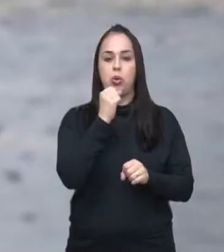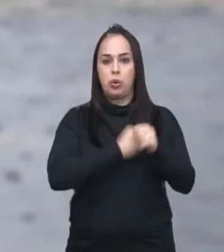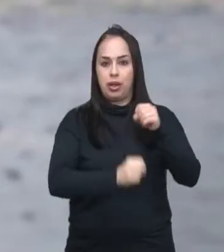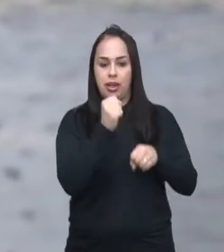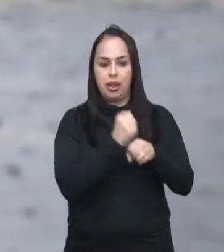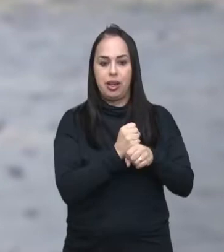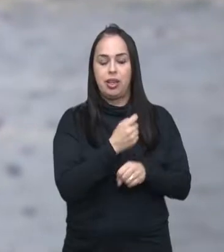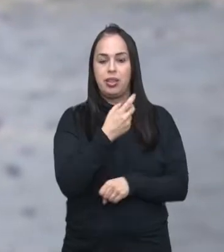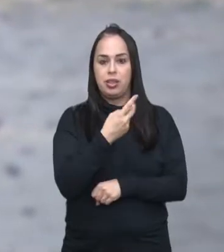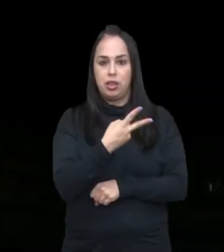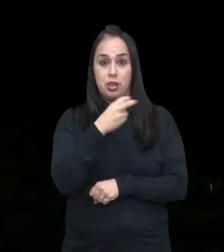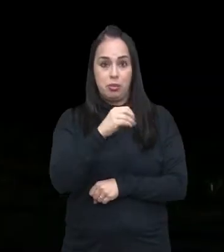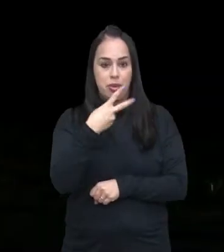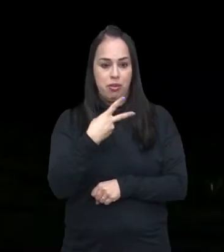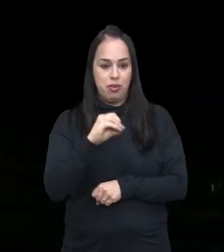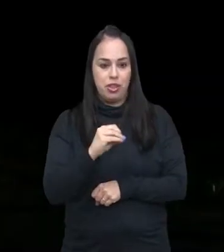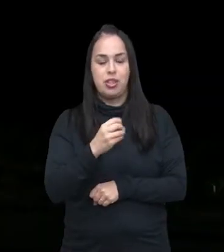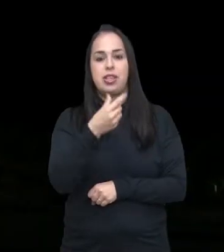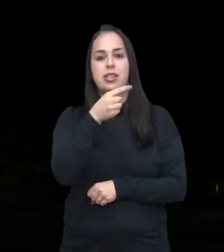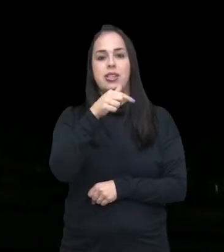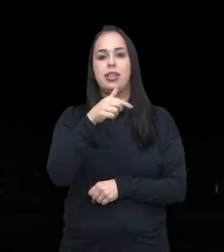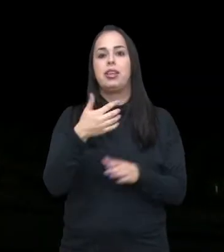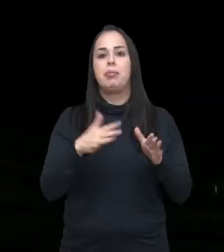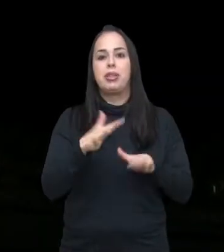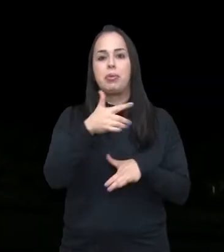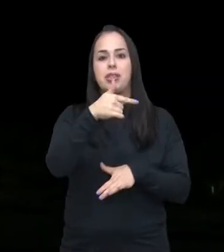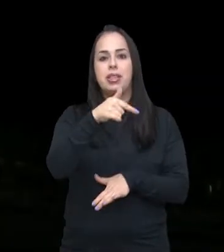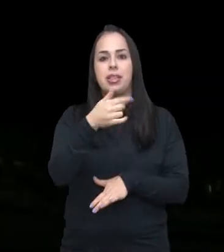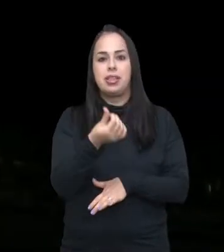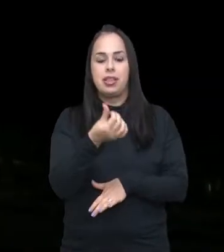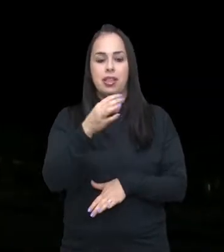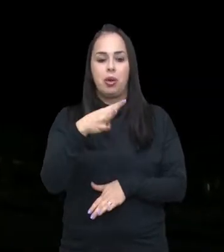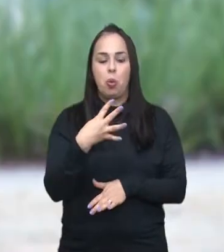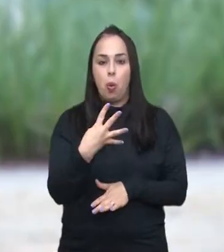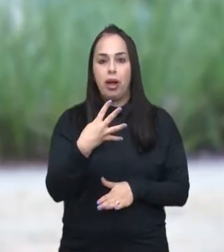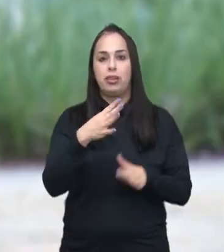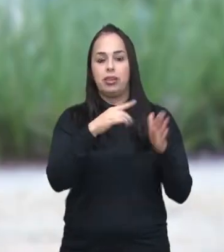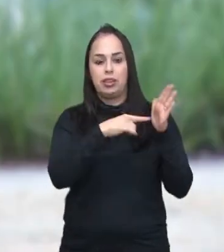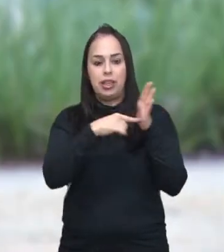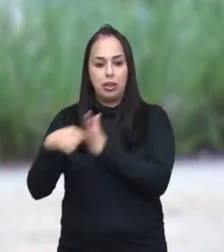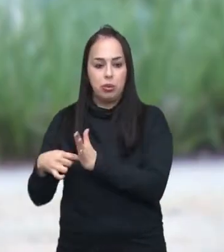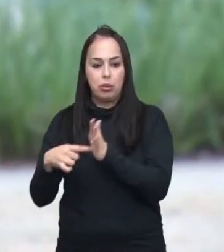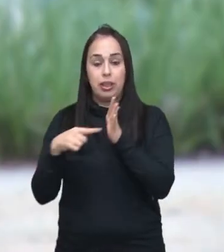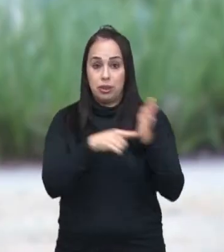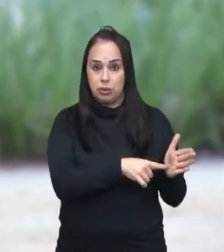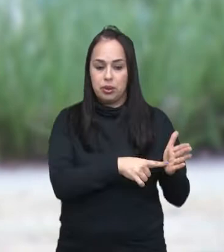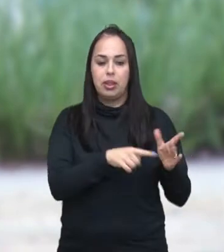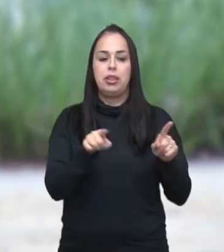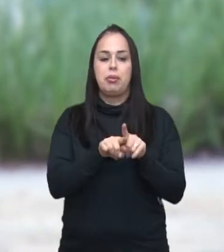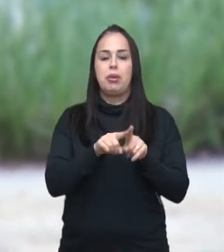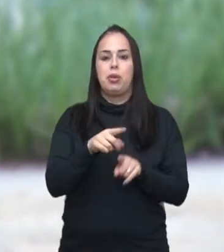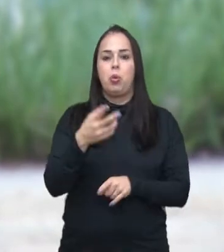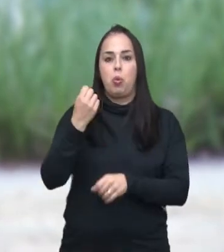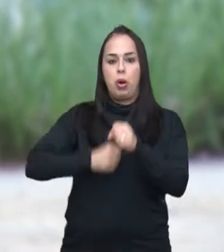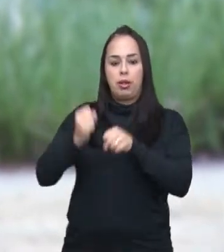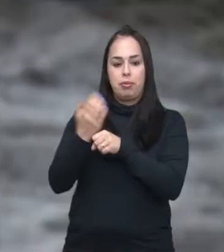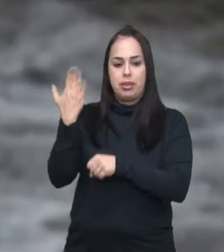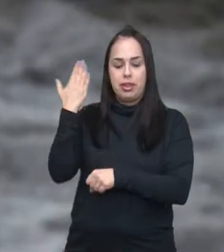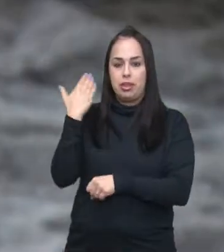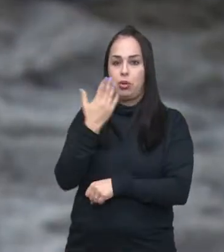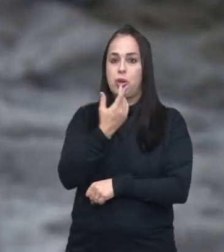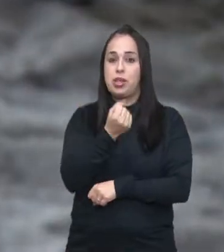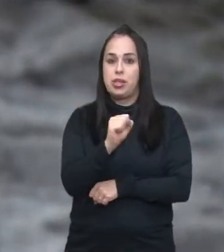anos. Em 2020, foram 764 denúncias e no ano passado,